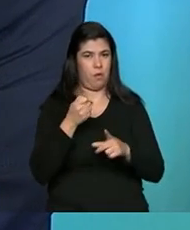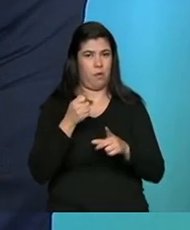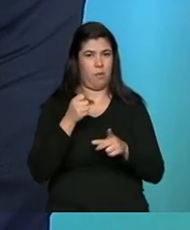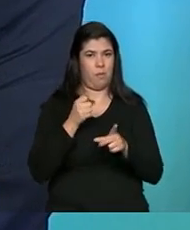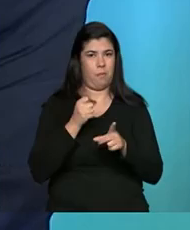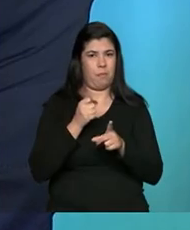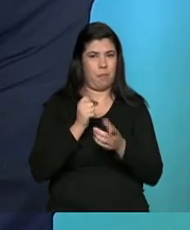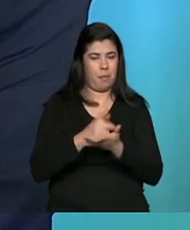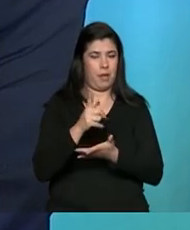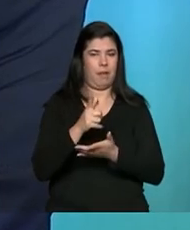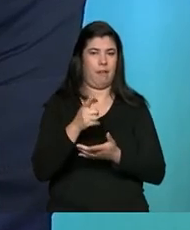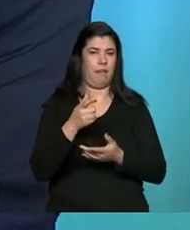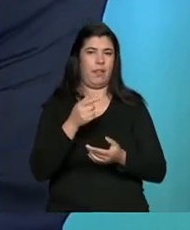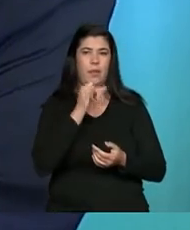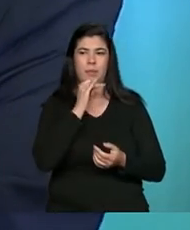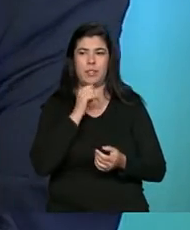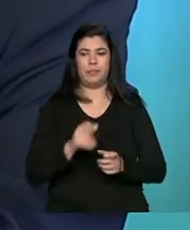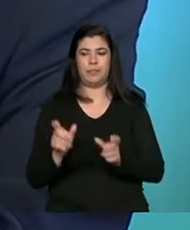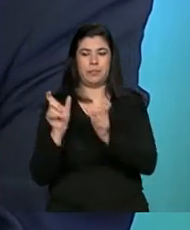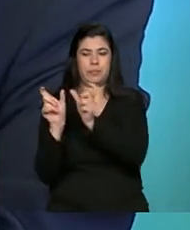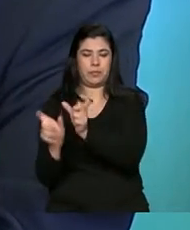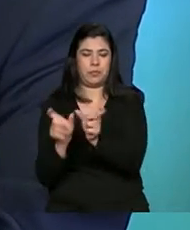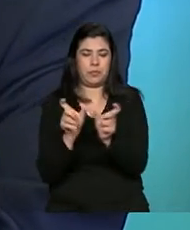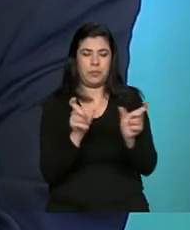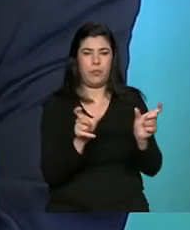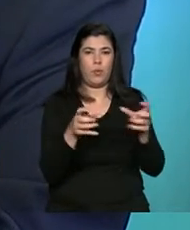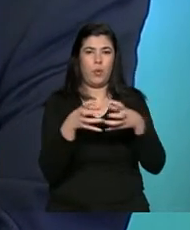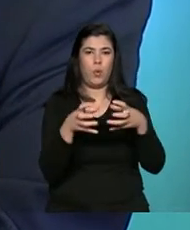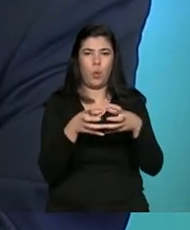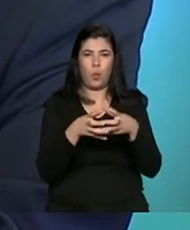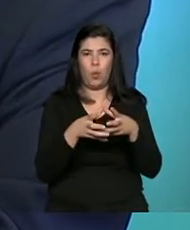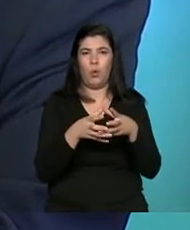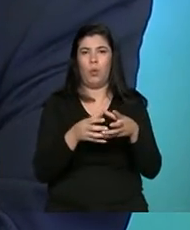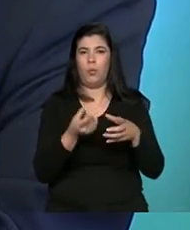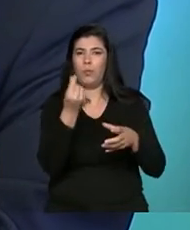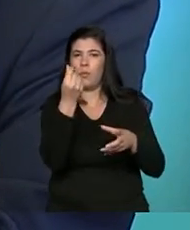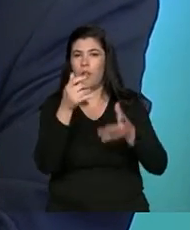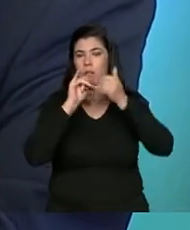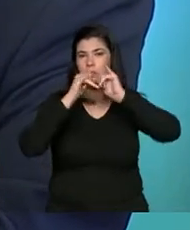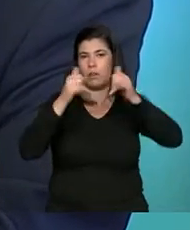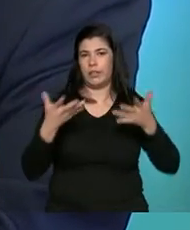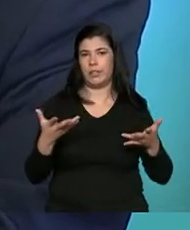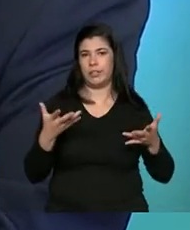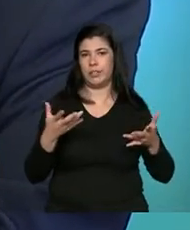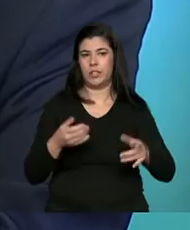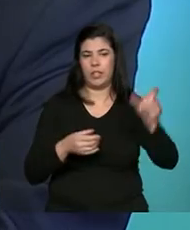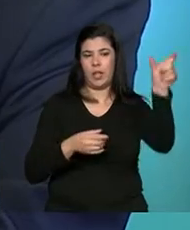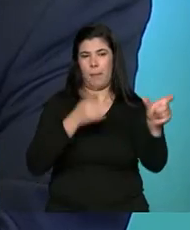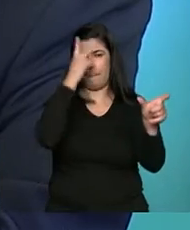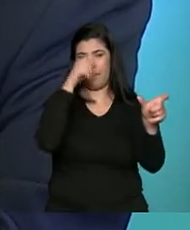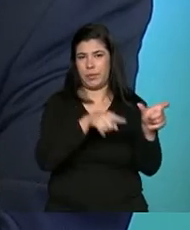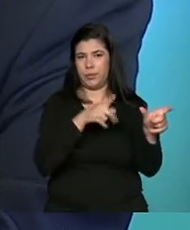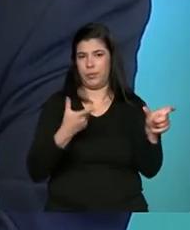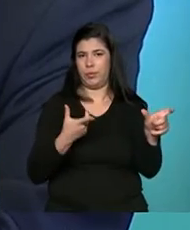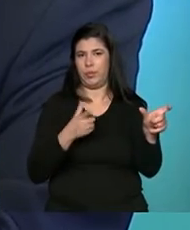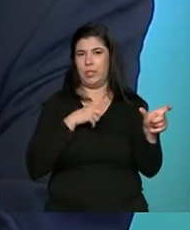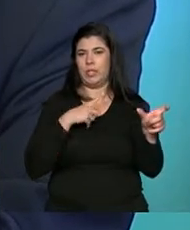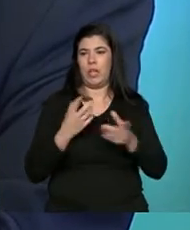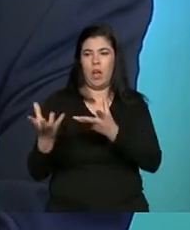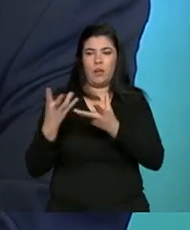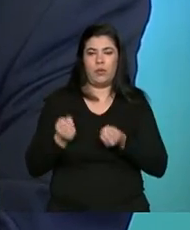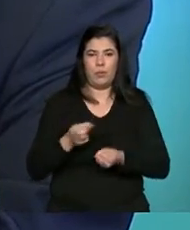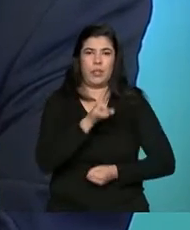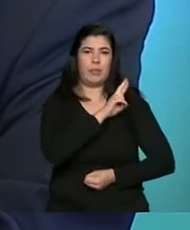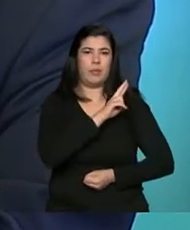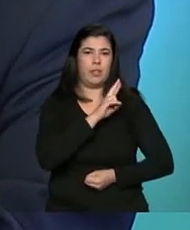as bandeiras nós teríamos dado ao consumidor a obrigatoriedade de carregar o custo de geração